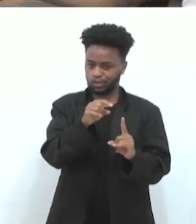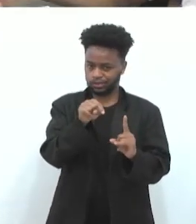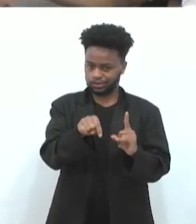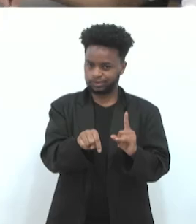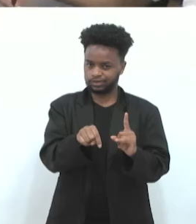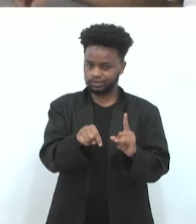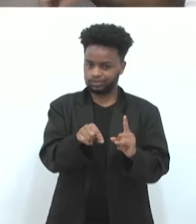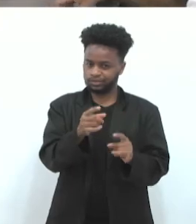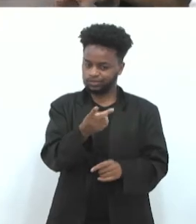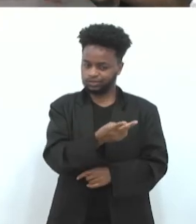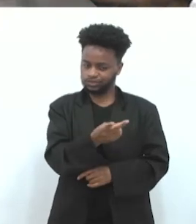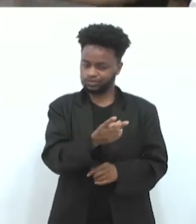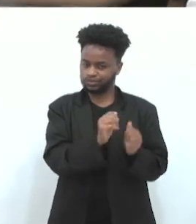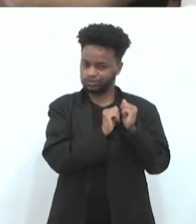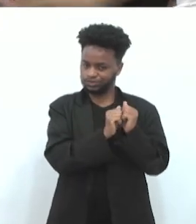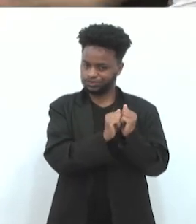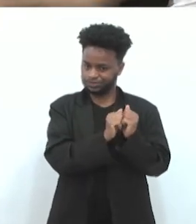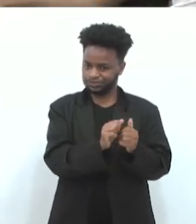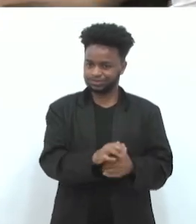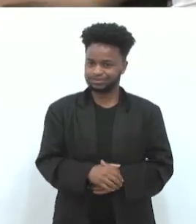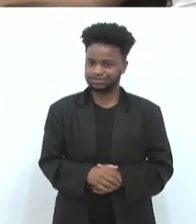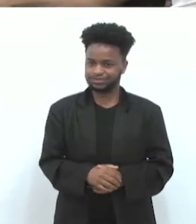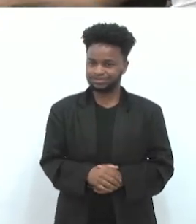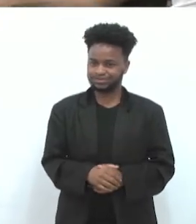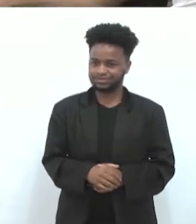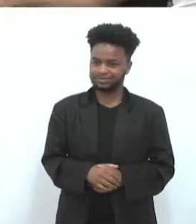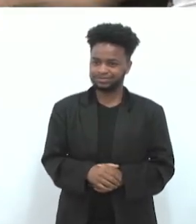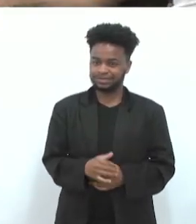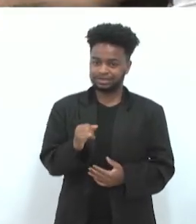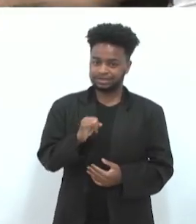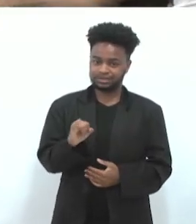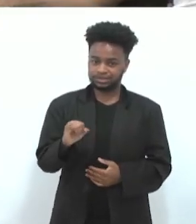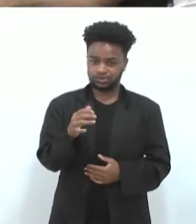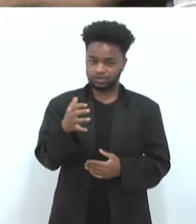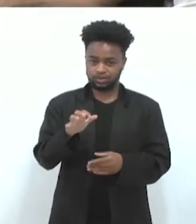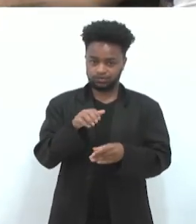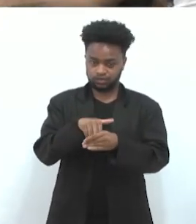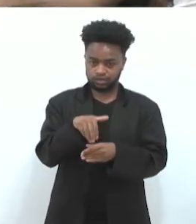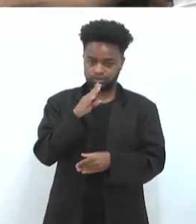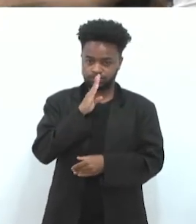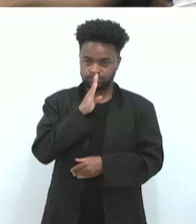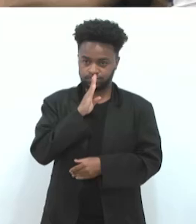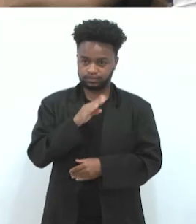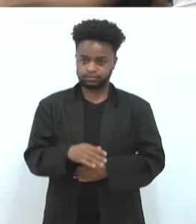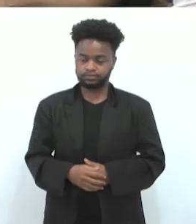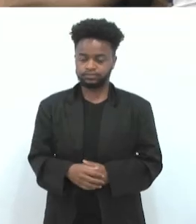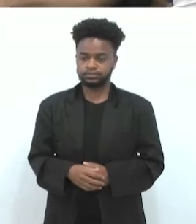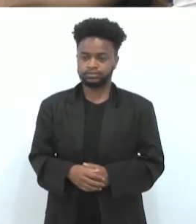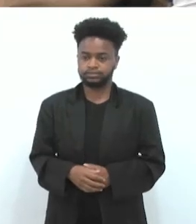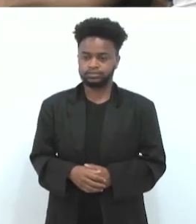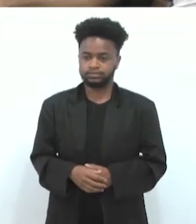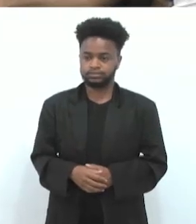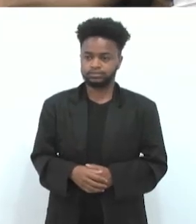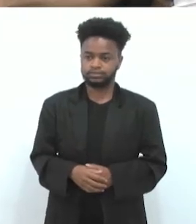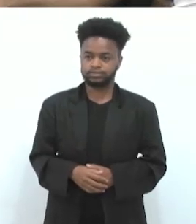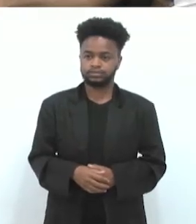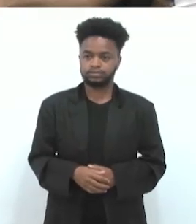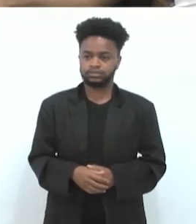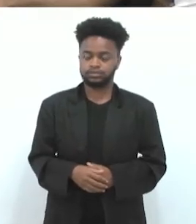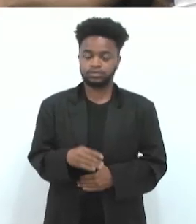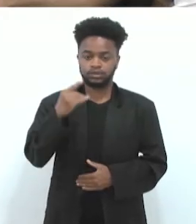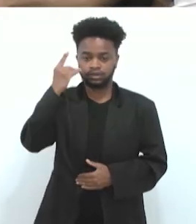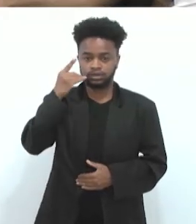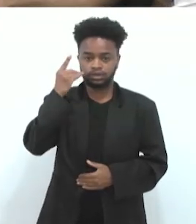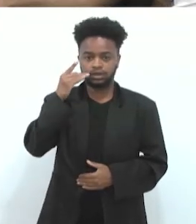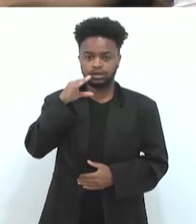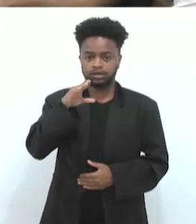Célia Cozzolino. Permaneçam como está. Vamos botar o Mickey Excelência também, também né? O faz Mickey aí parte. vai ficar uma E o pancada deputado de andar aqui. E o deputado Exatamente. Chico